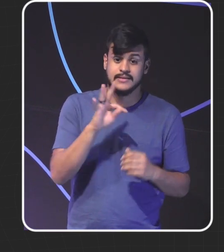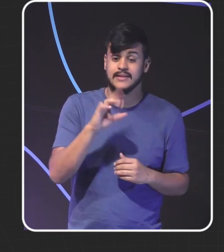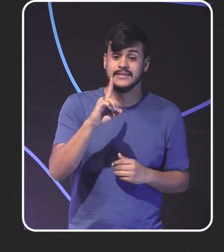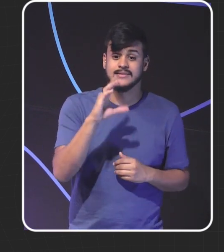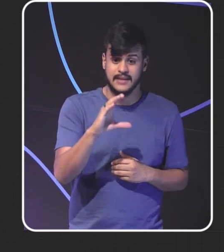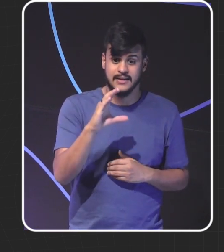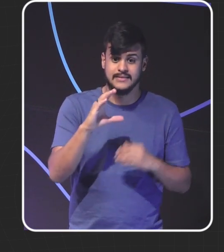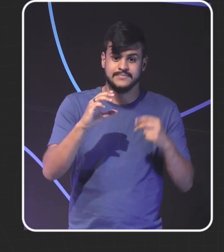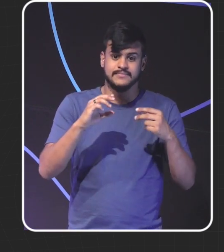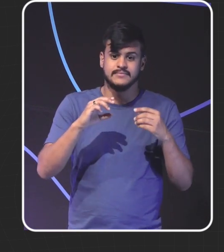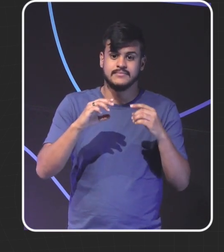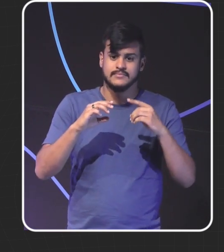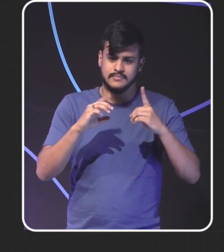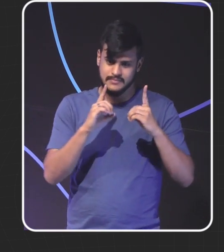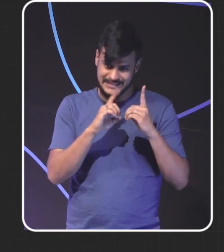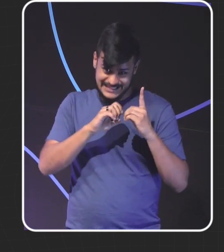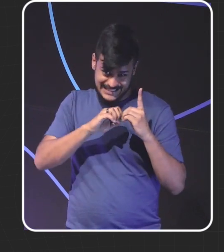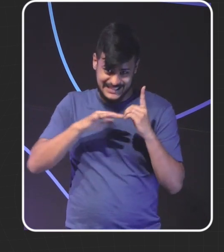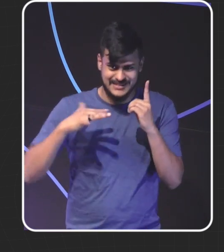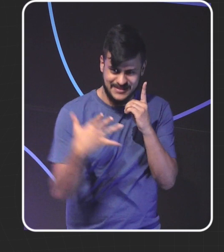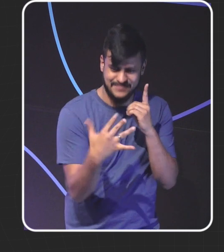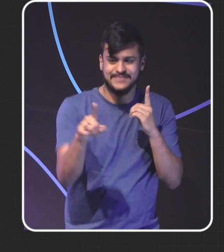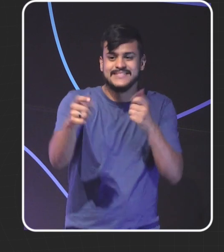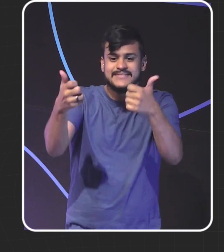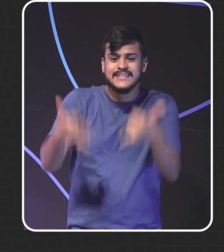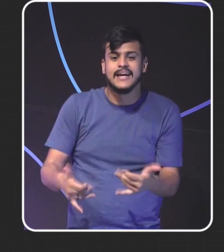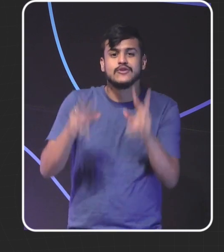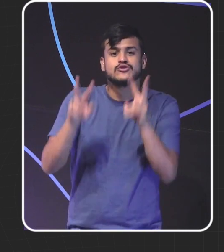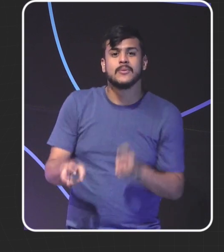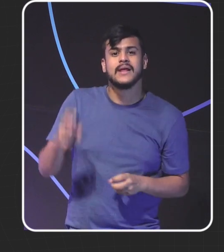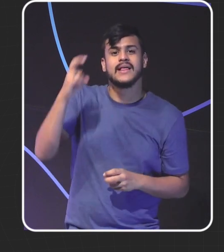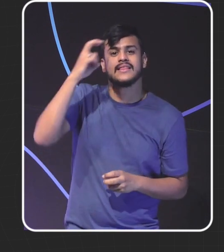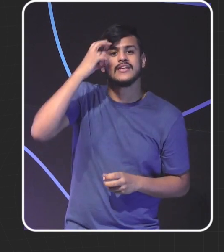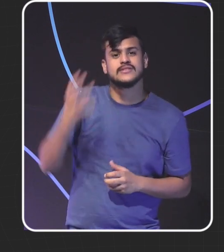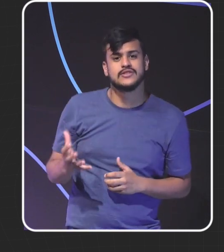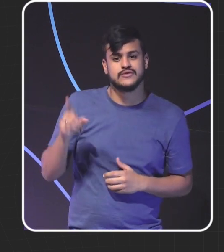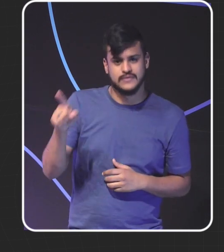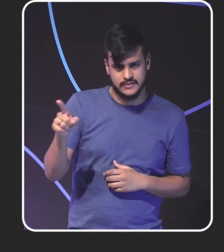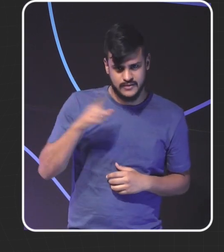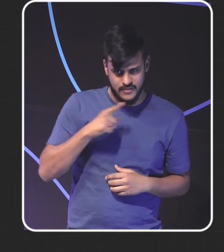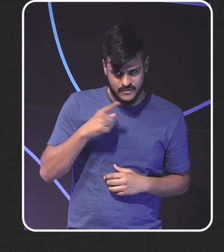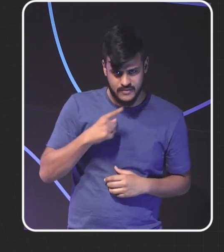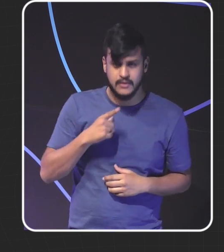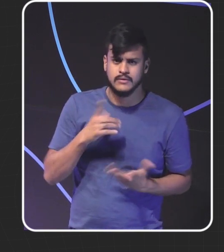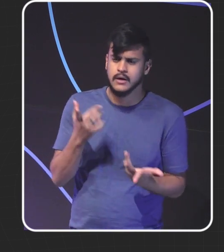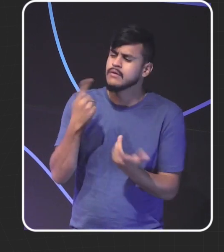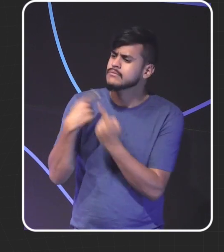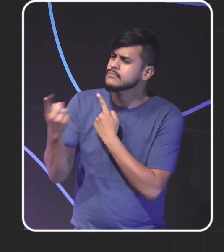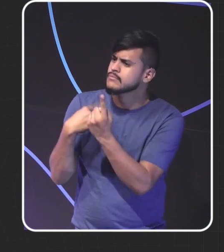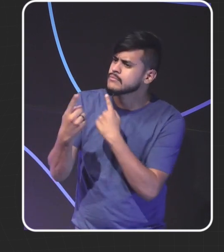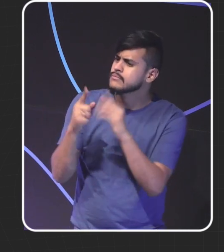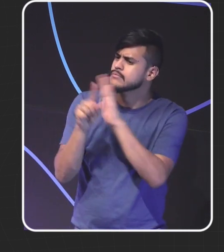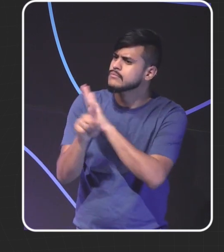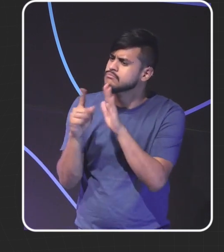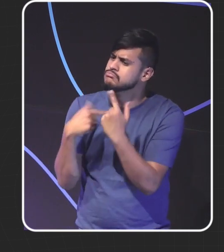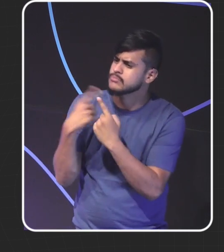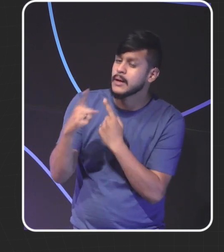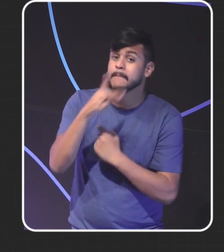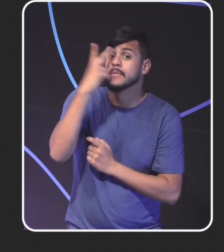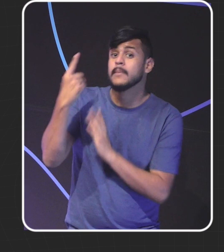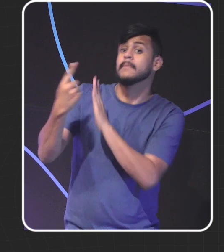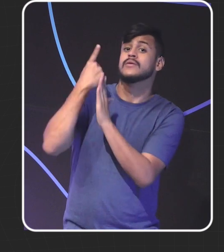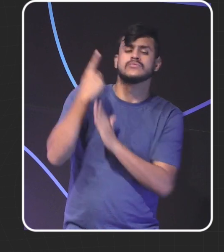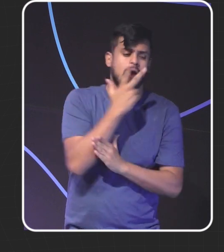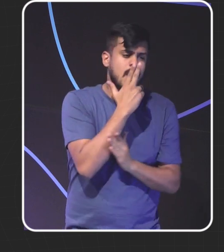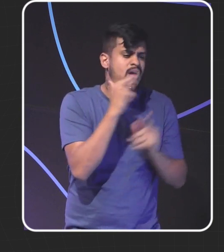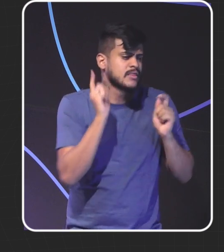artificial, e eu achei, numa das conversas, estava perguntando o que a inteligência artificial